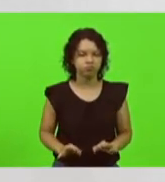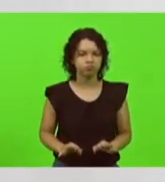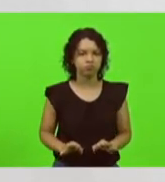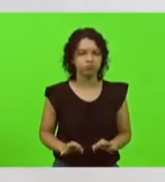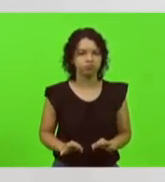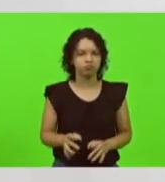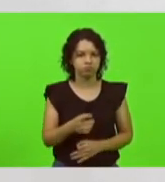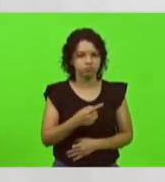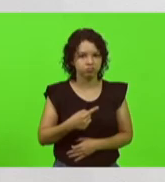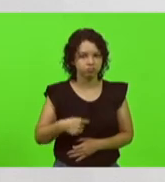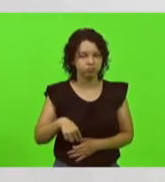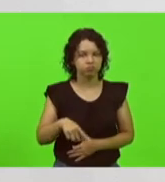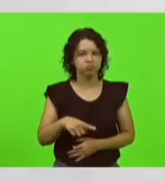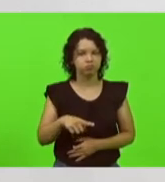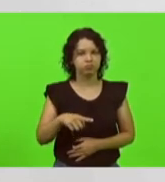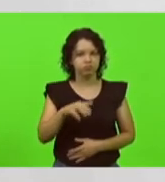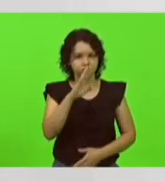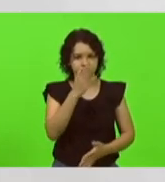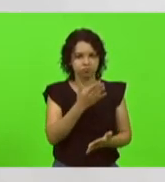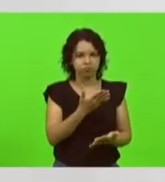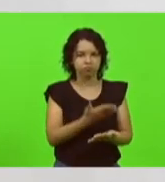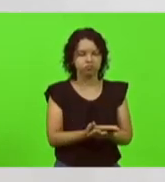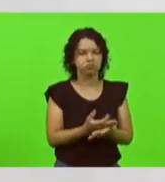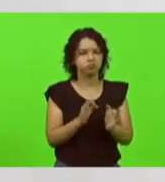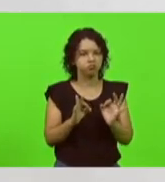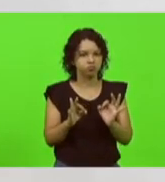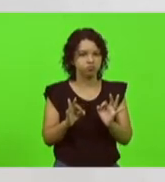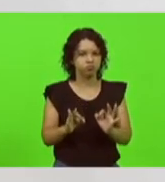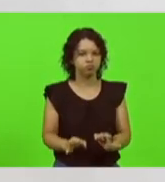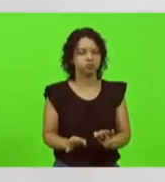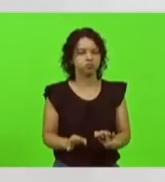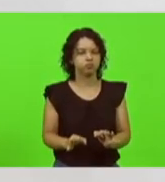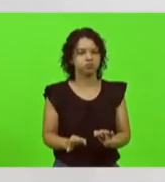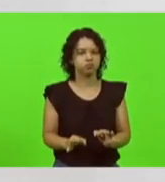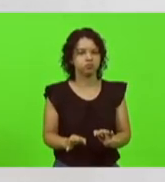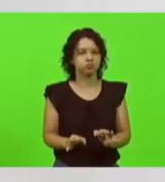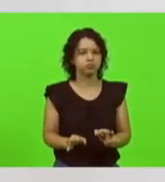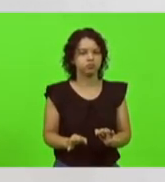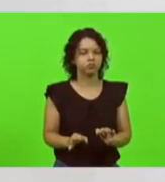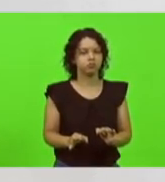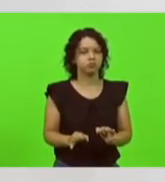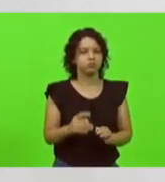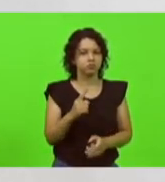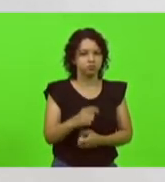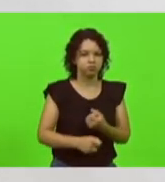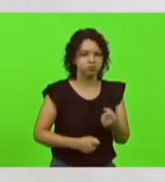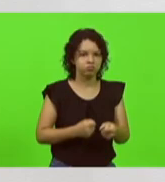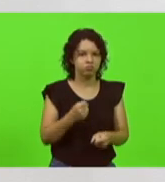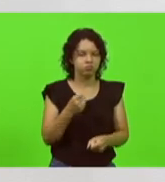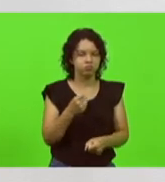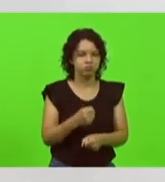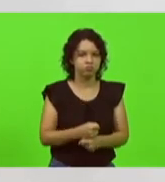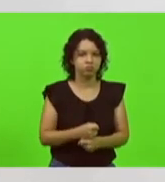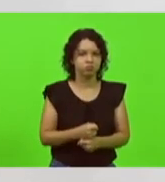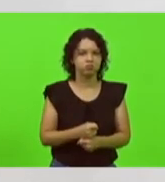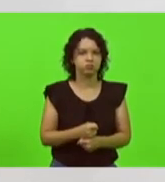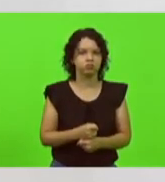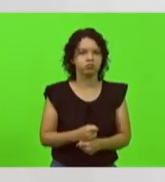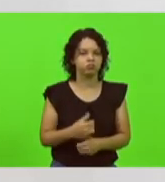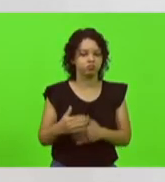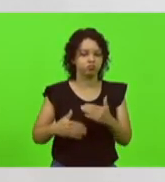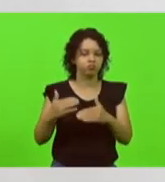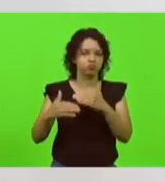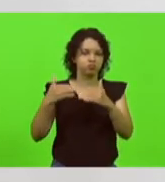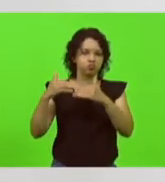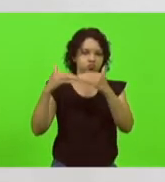nós temos a convicção de que teremos um ano promissor pela frente.